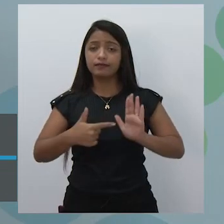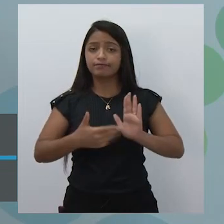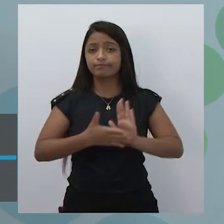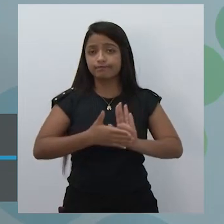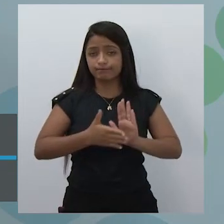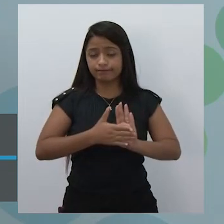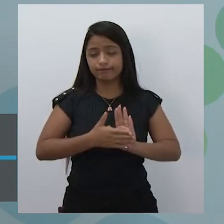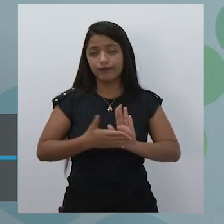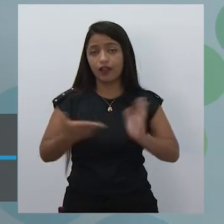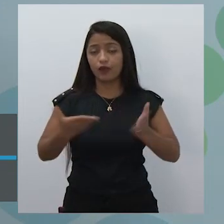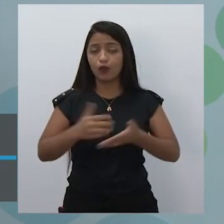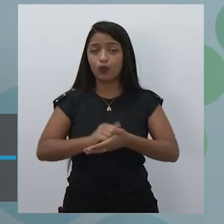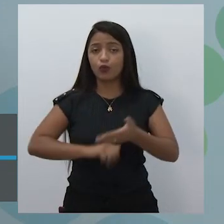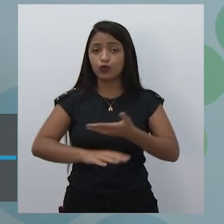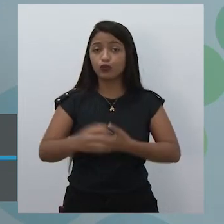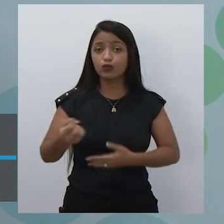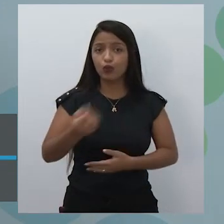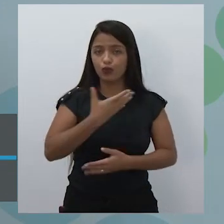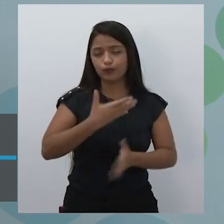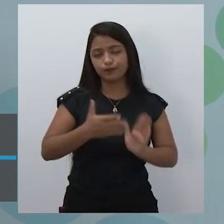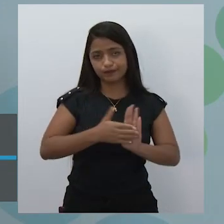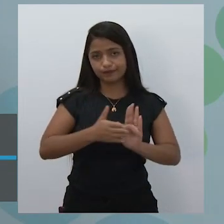este novo currículo.